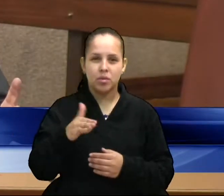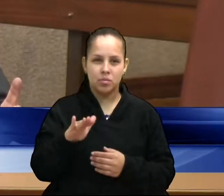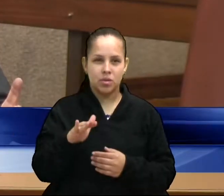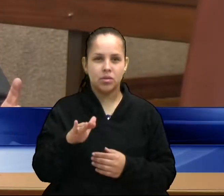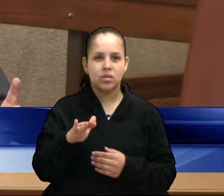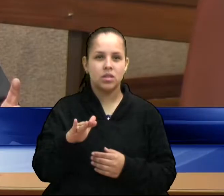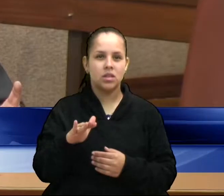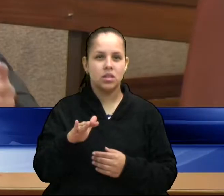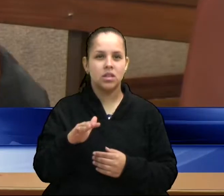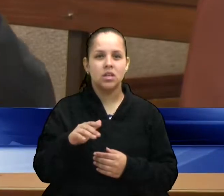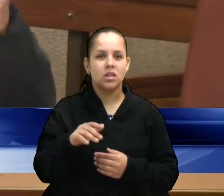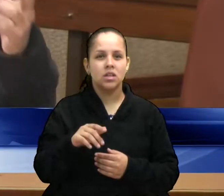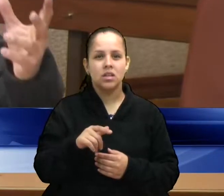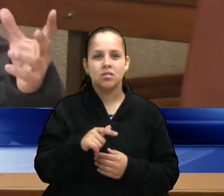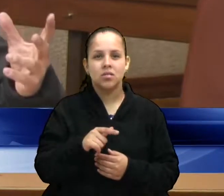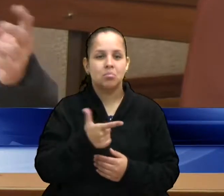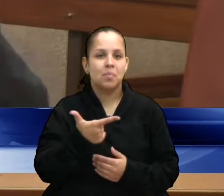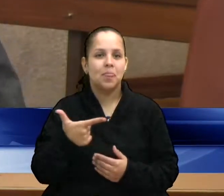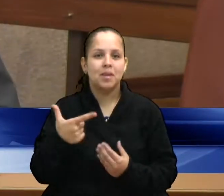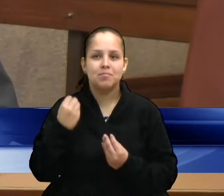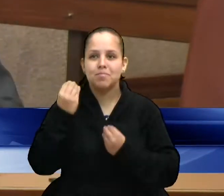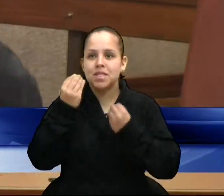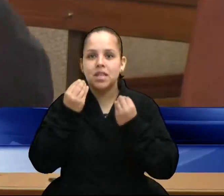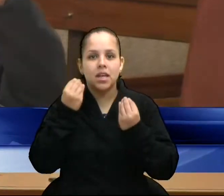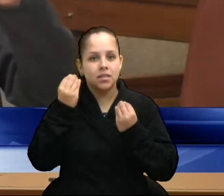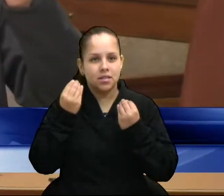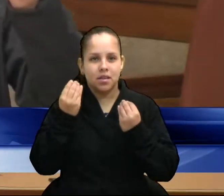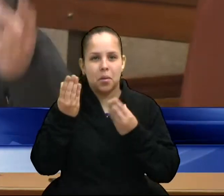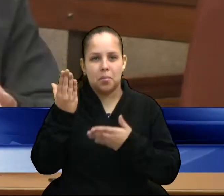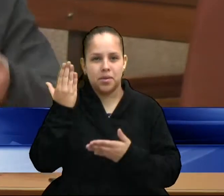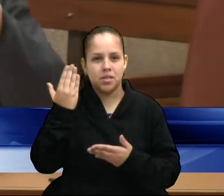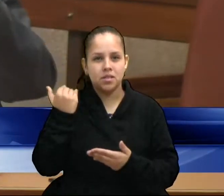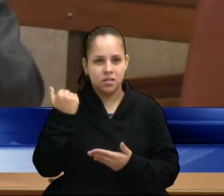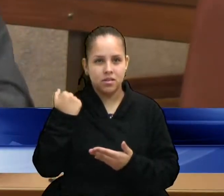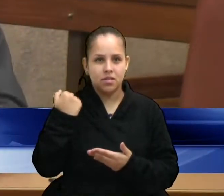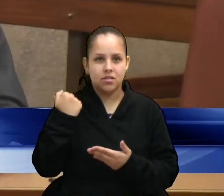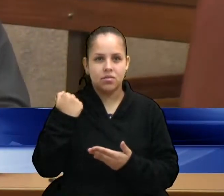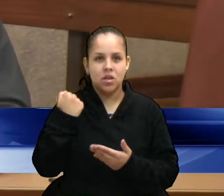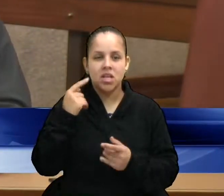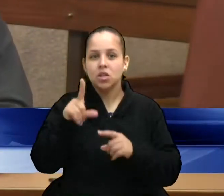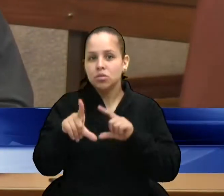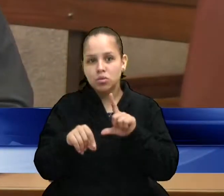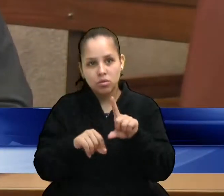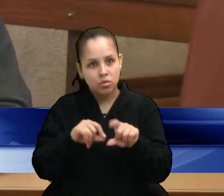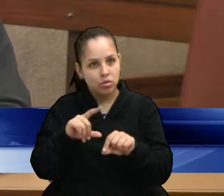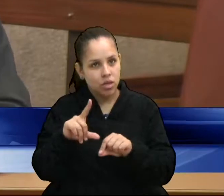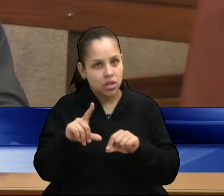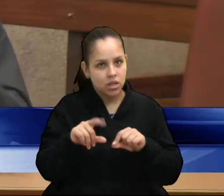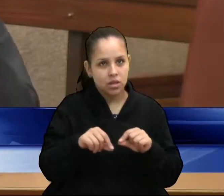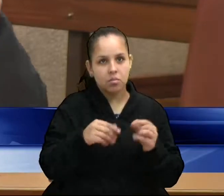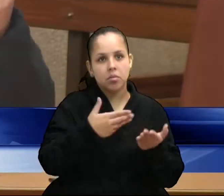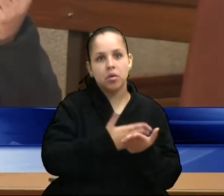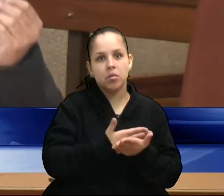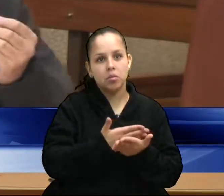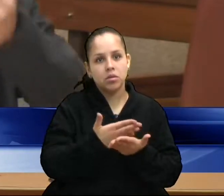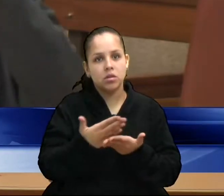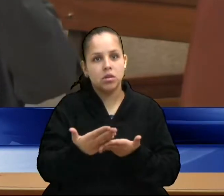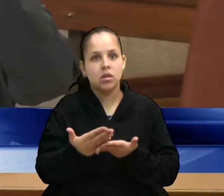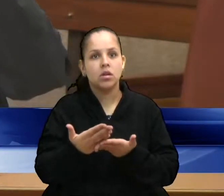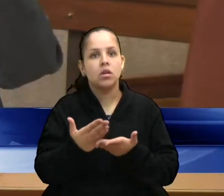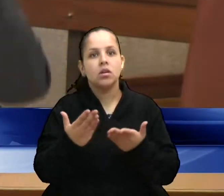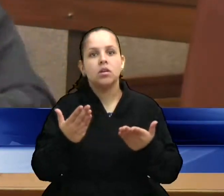tinha experiência, e na época foi escolhido esse modelo, né, para iniciar, de